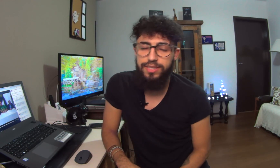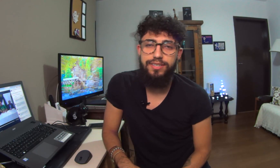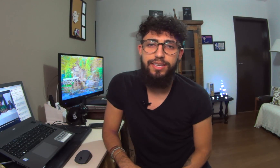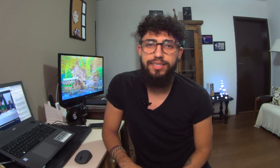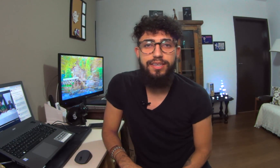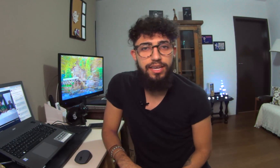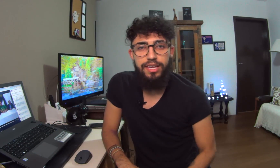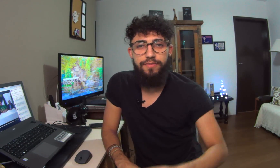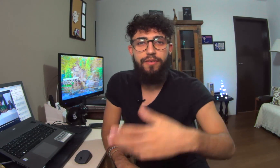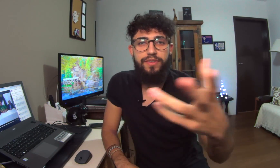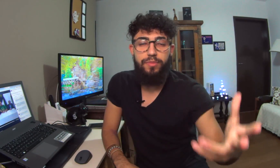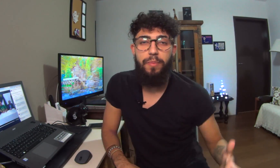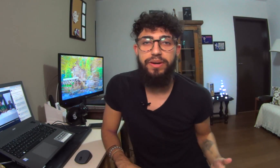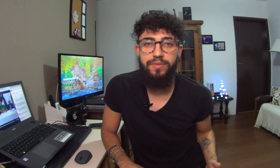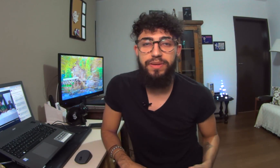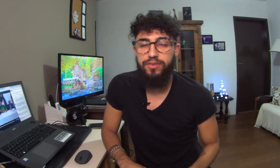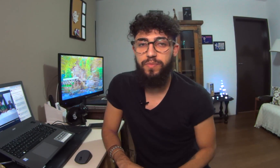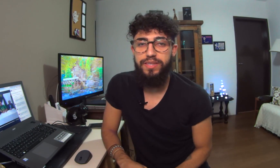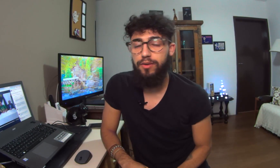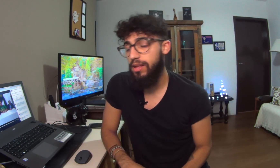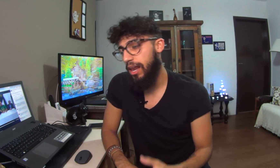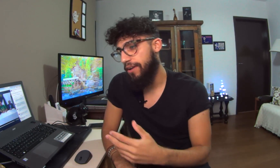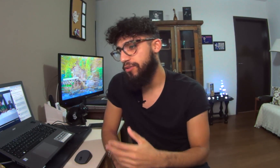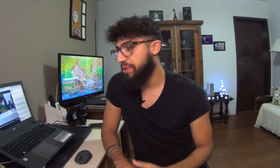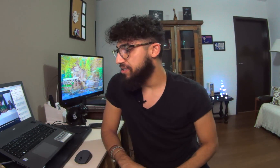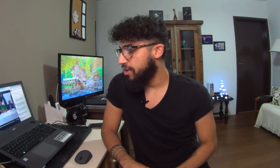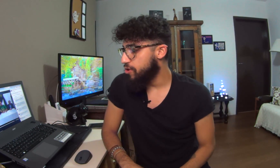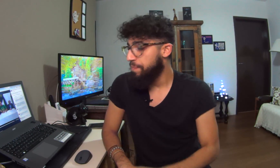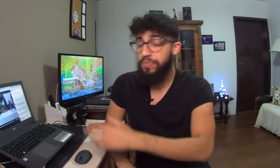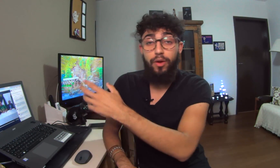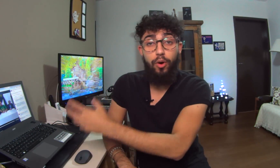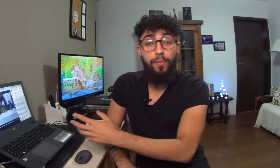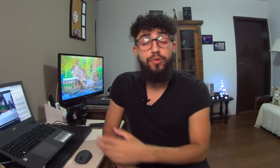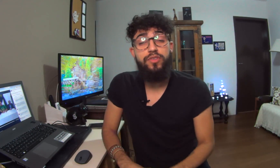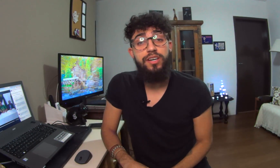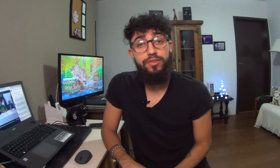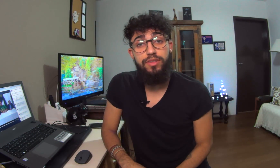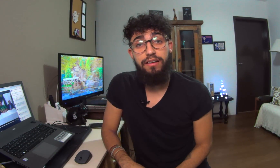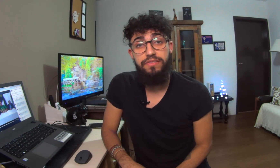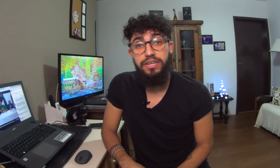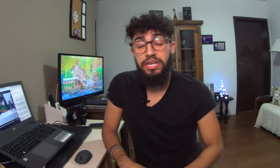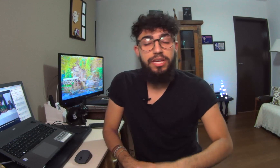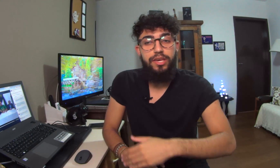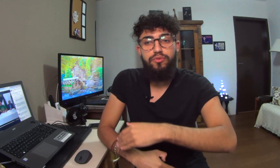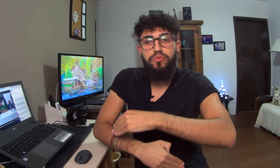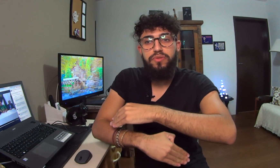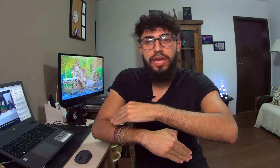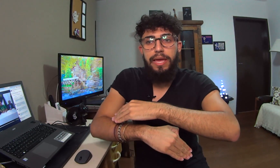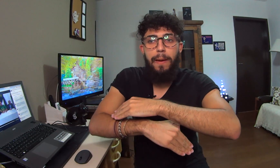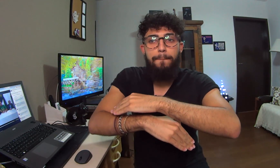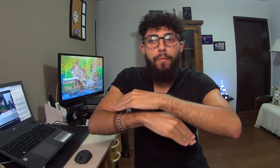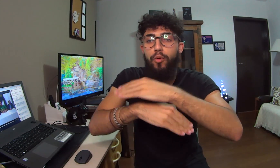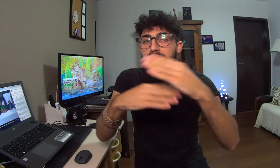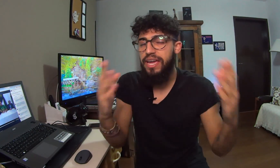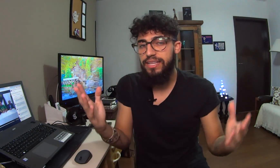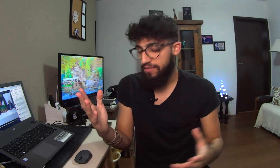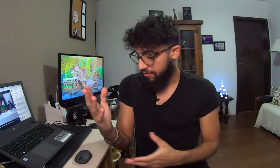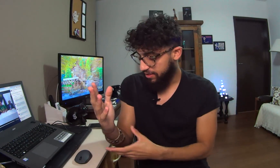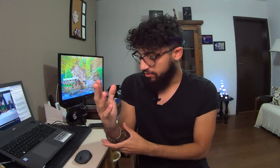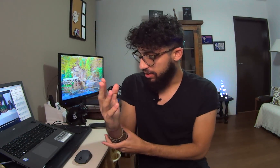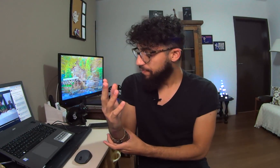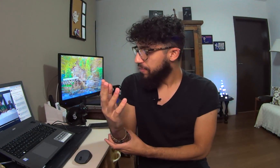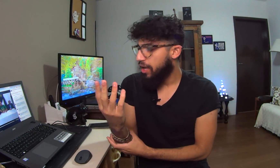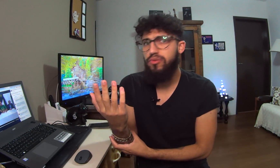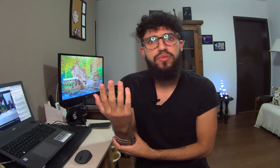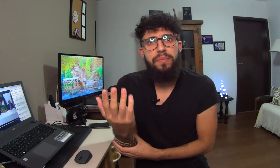com toda certeza e vai fazer uma participação especial na live do presidente, como Luciano Davan, que eu não sei o que que ele